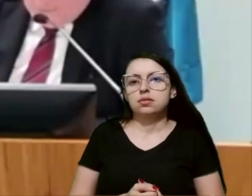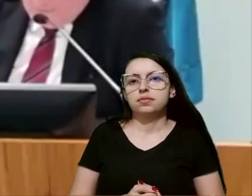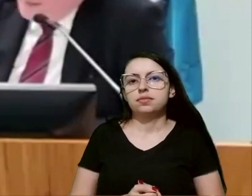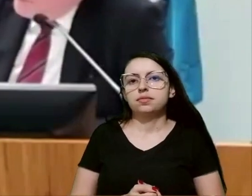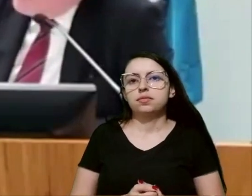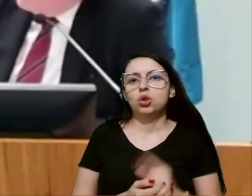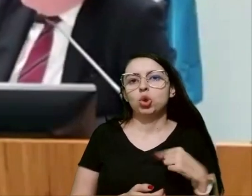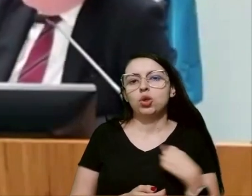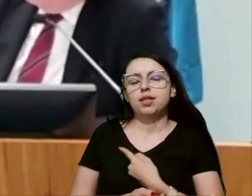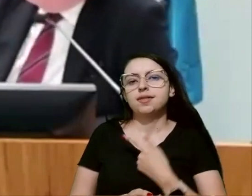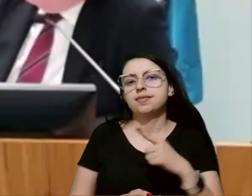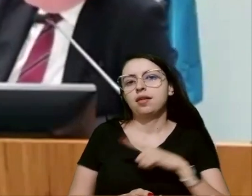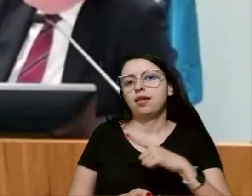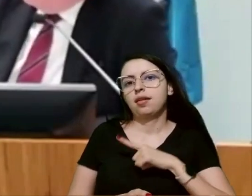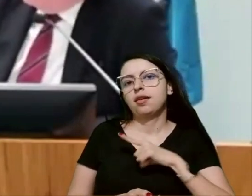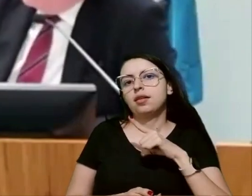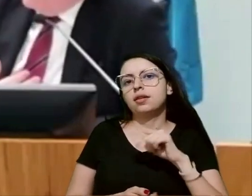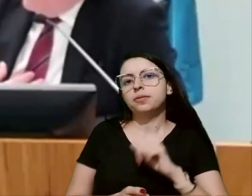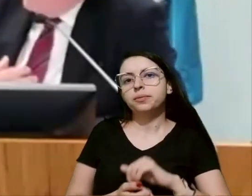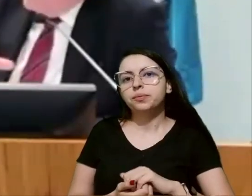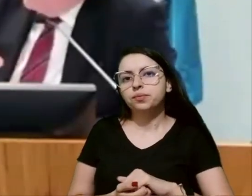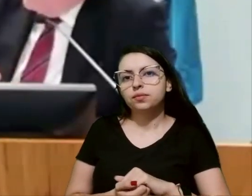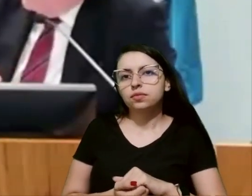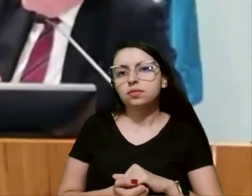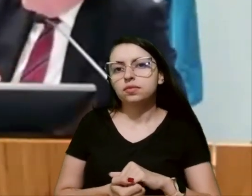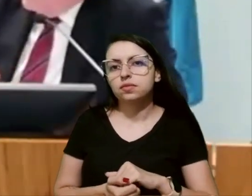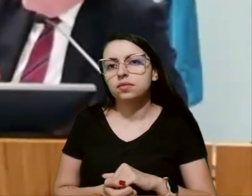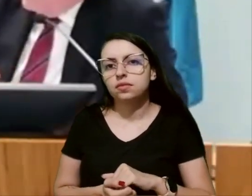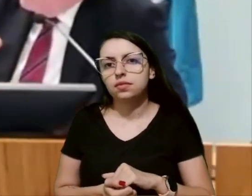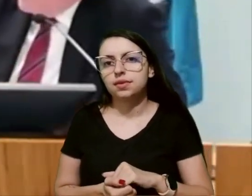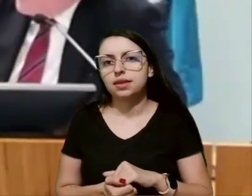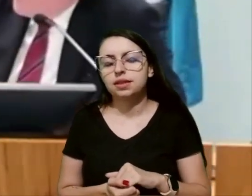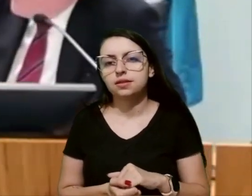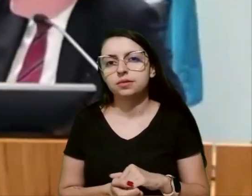é a seguinte: nós temos,